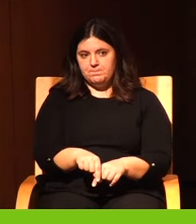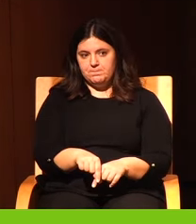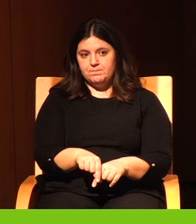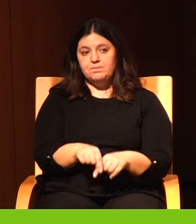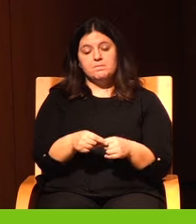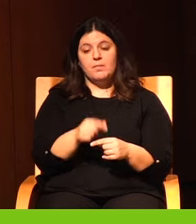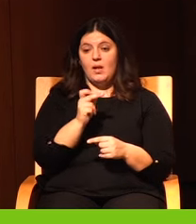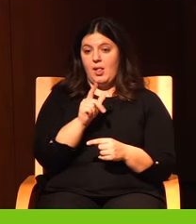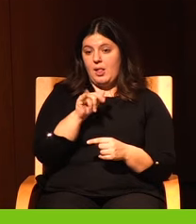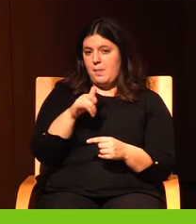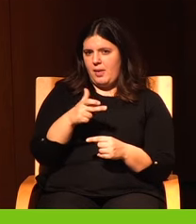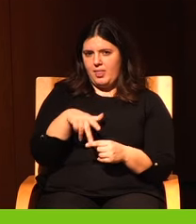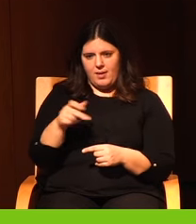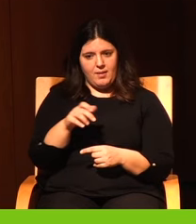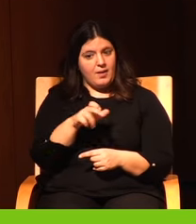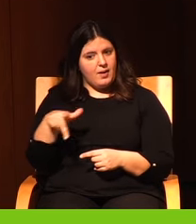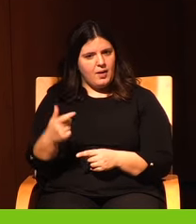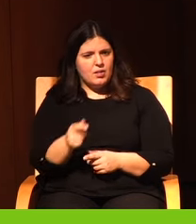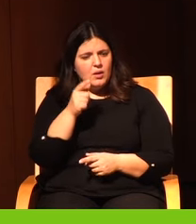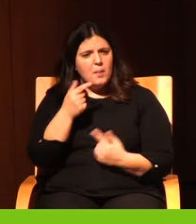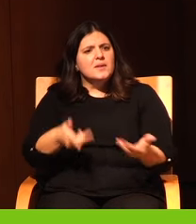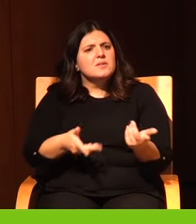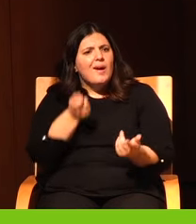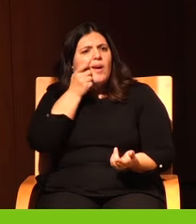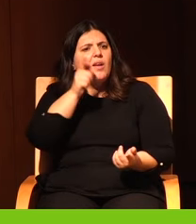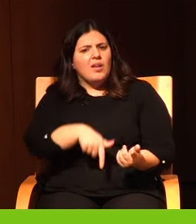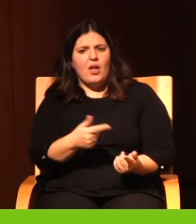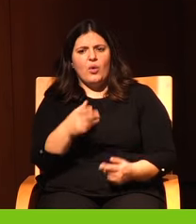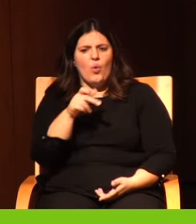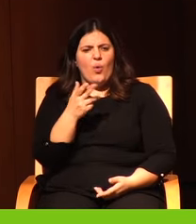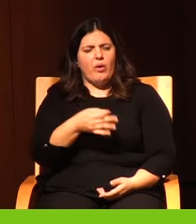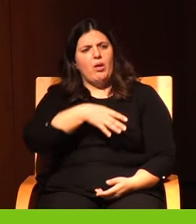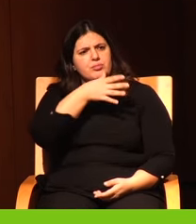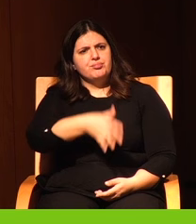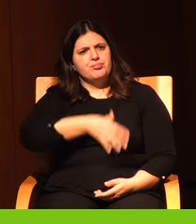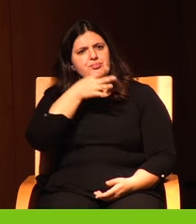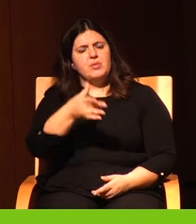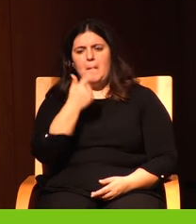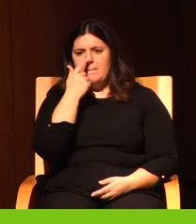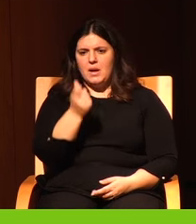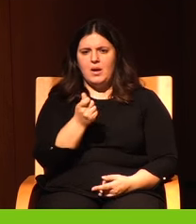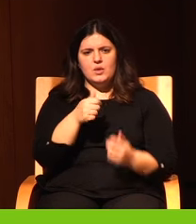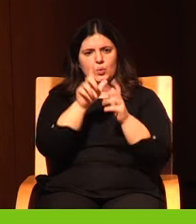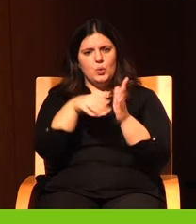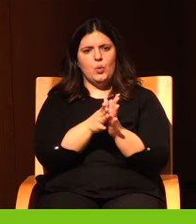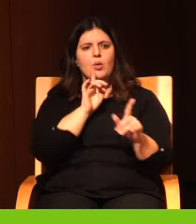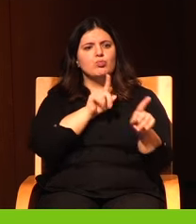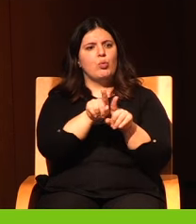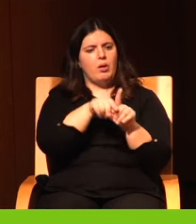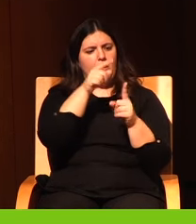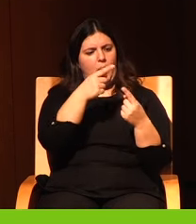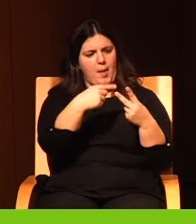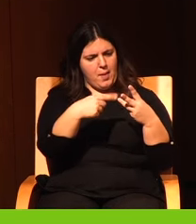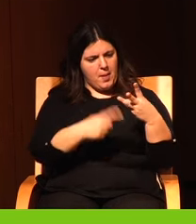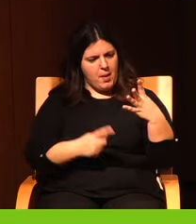Almeida garreto vocês diriam P mas que Almeida garreto é este que o ru está aqui a falar que parece que todo ele é político e